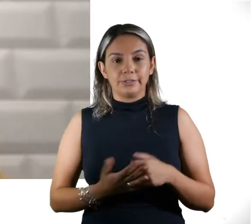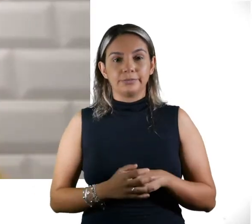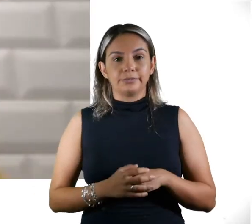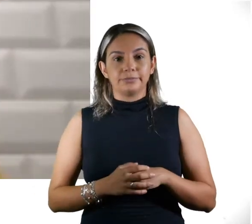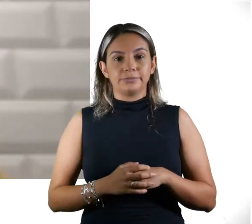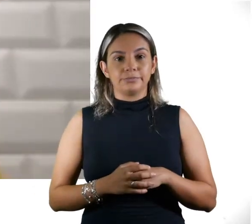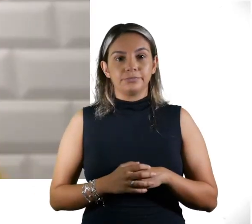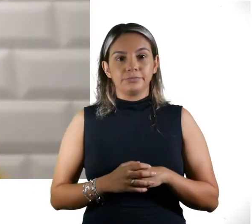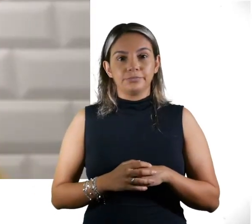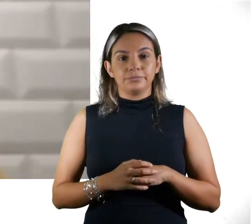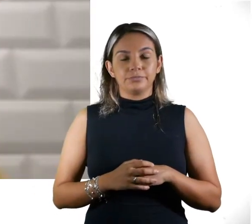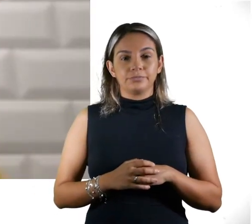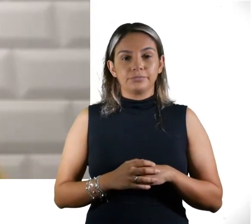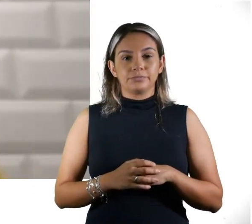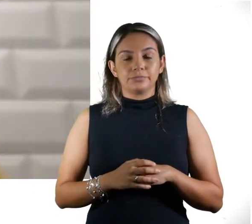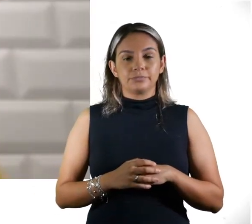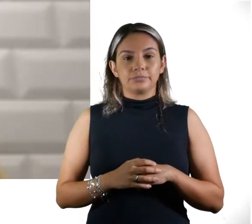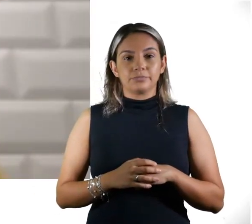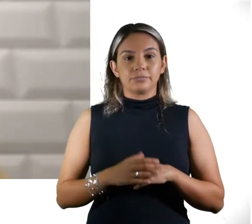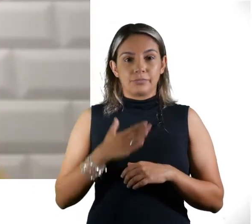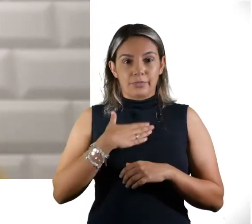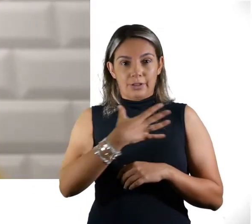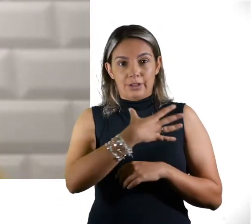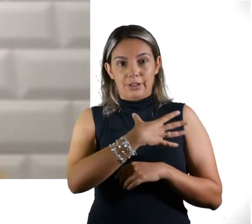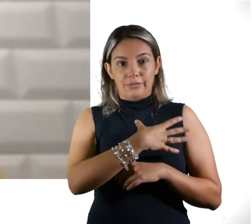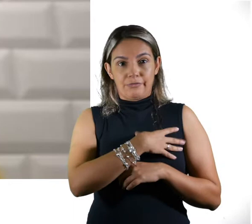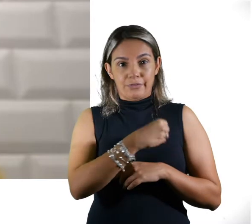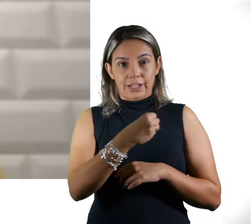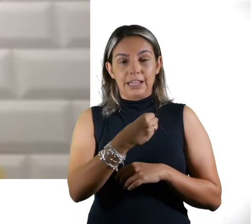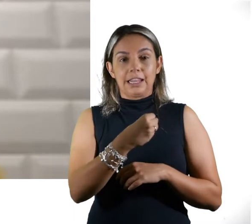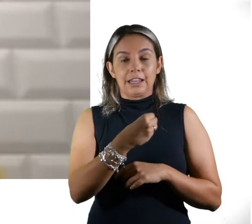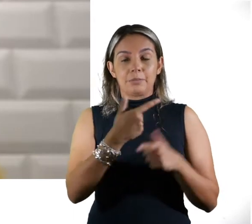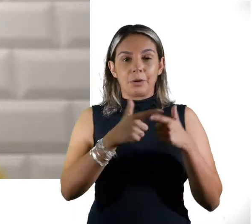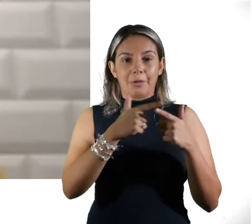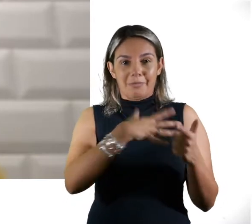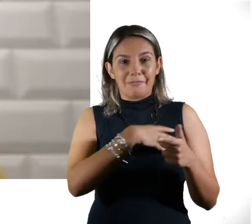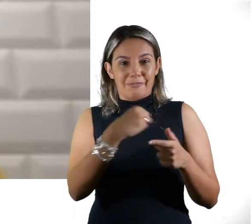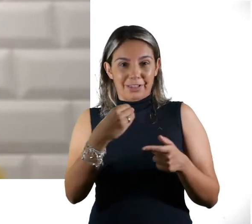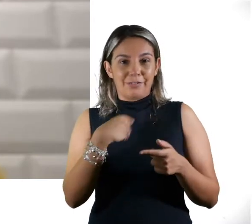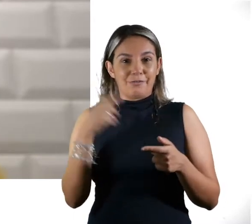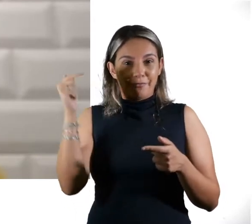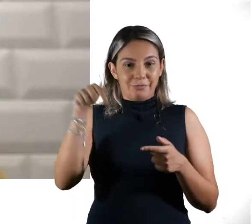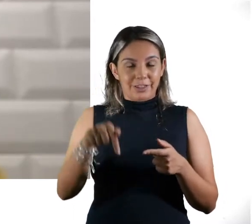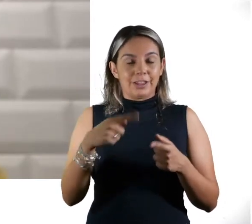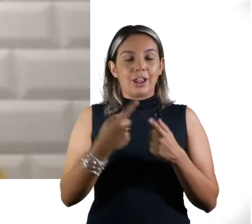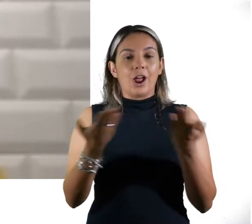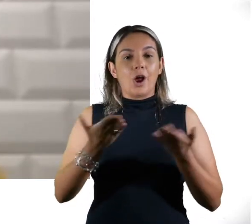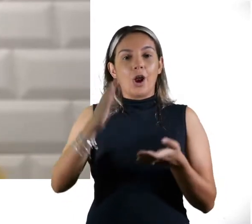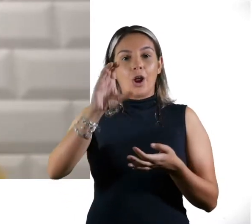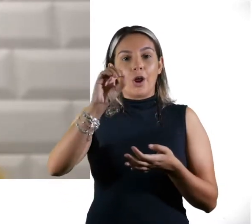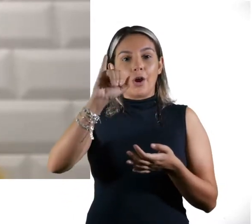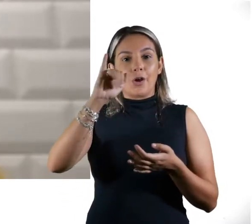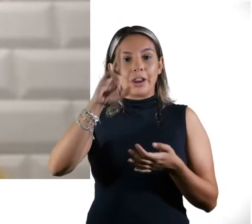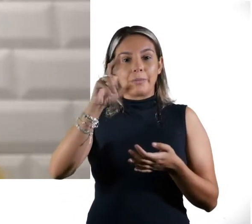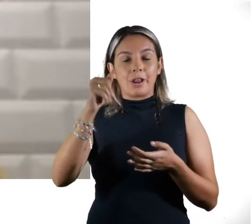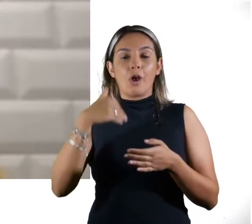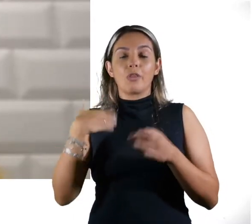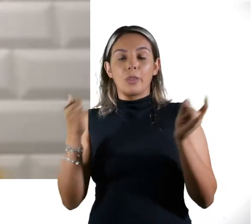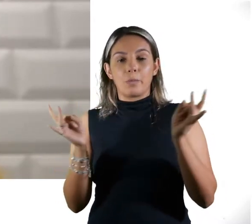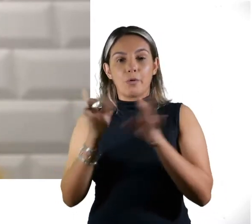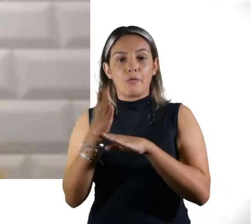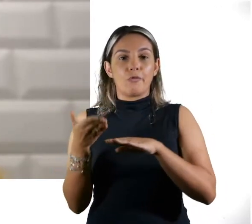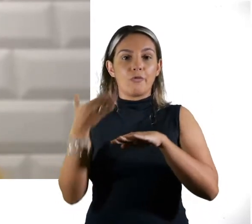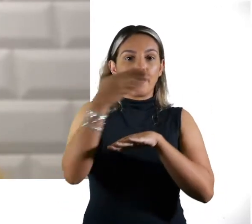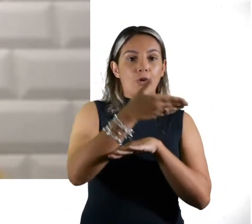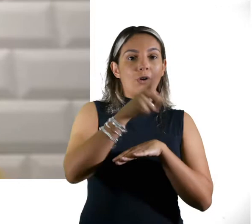razões de saúde, não minhas, mas da minha filha mais pequenina. E estou em Coimbra agora e daqui vou